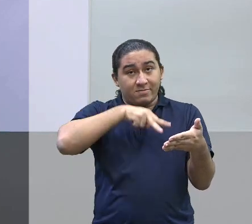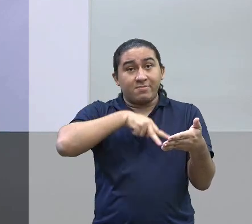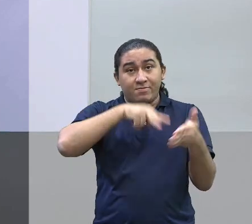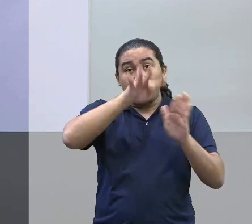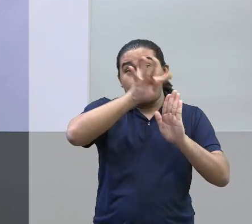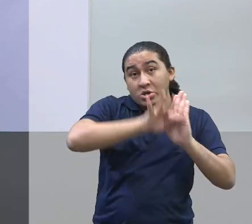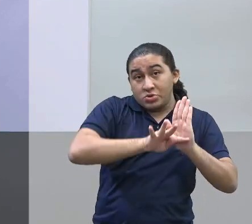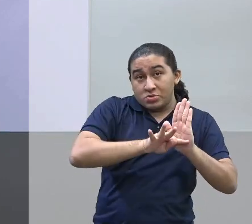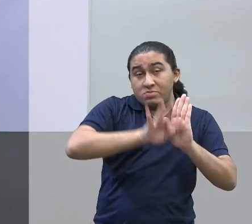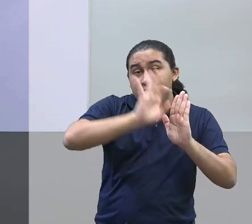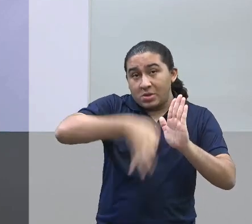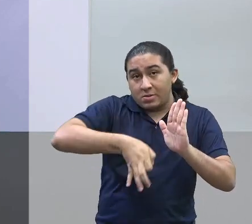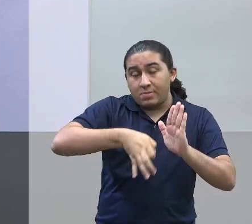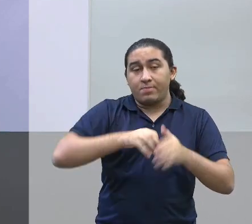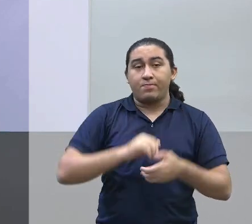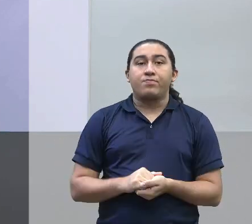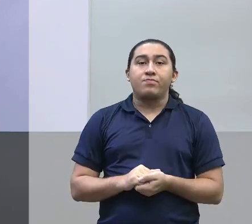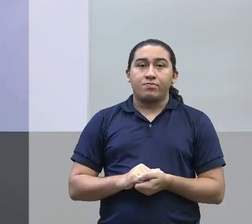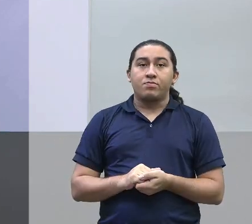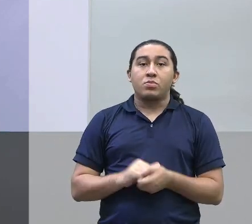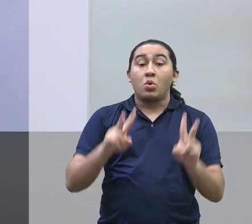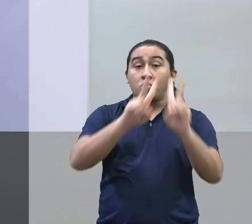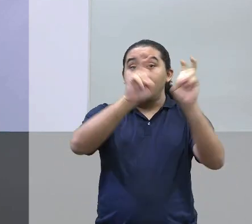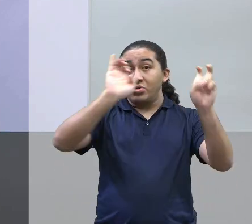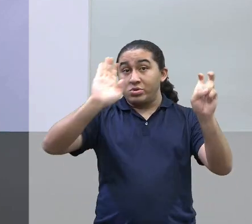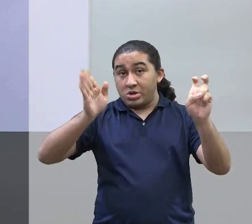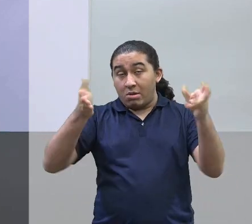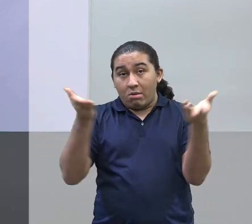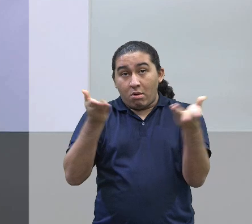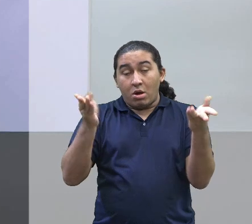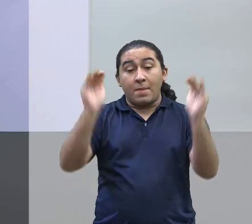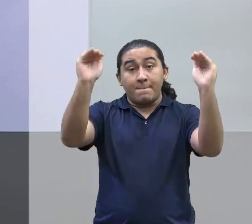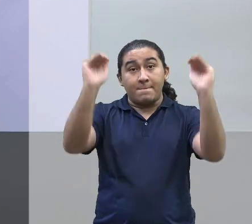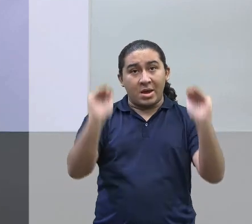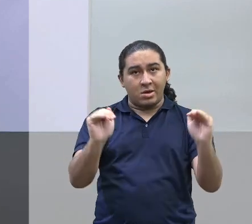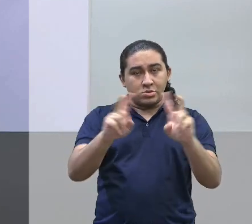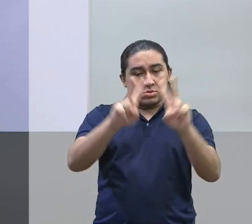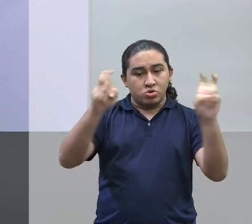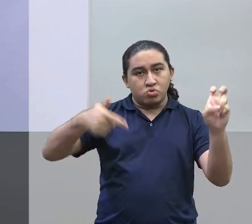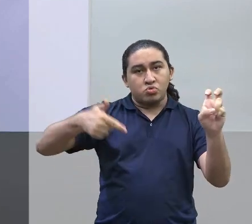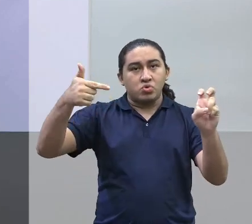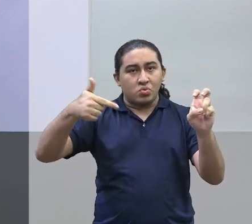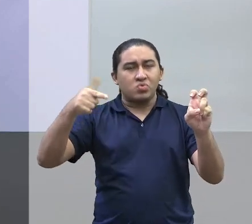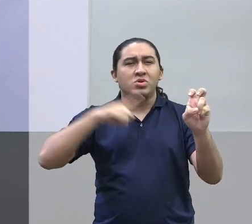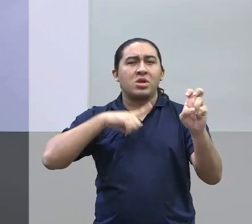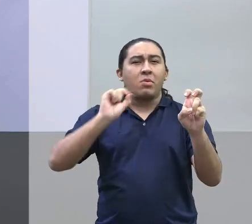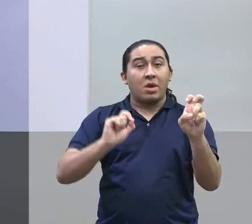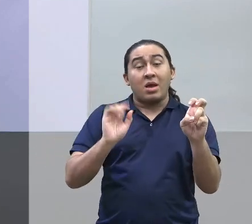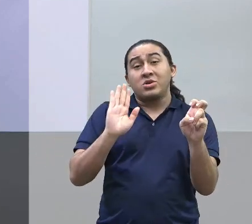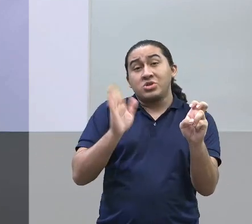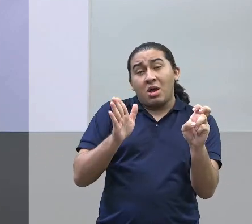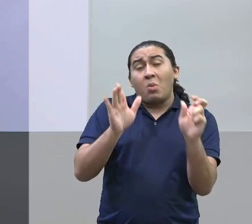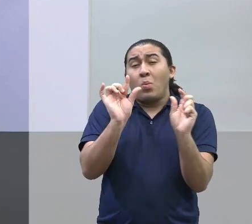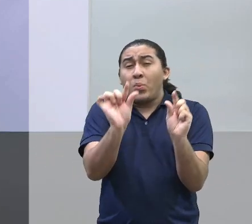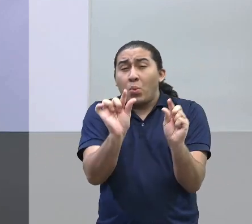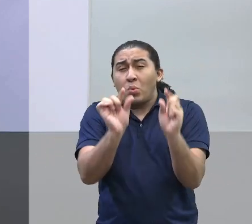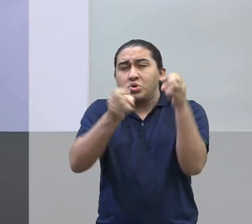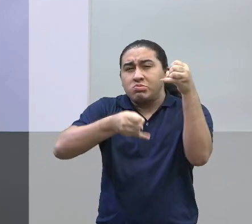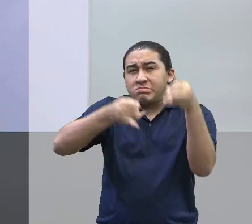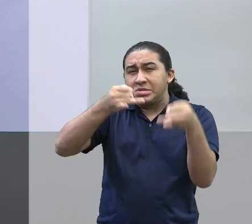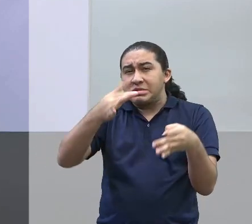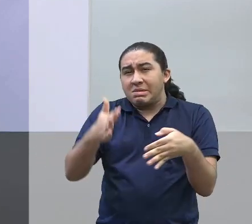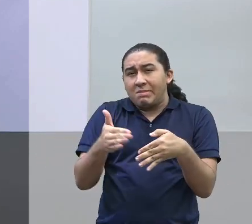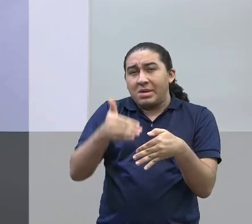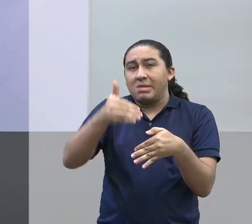O subtítulo já traz um pouco mais a respeito, já amplia um pouco mais aquilo que foi dito lá, que foi